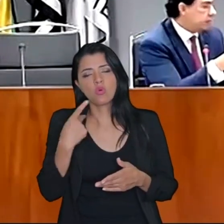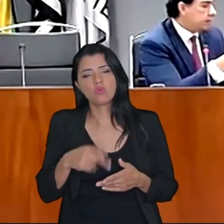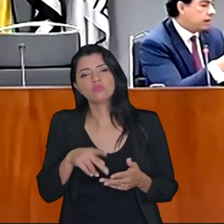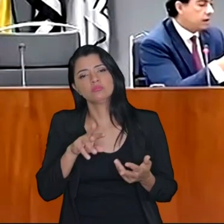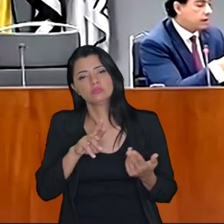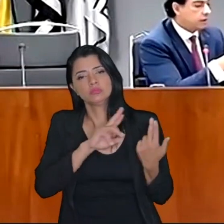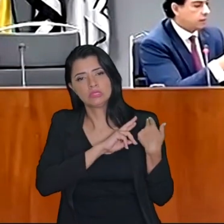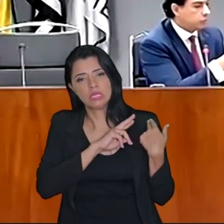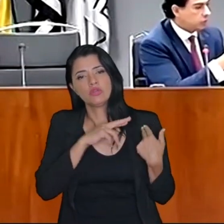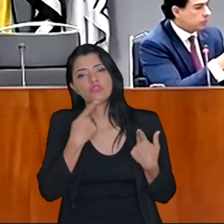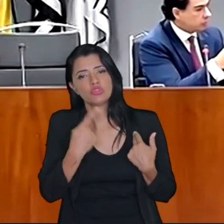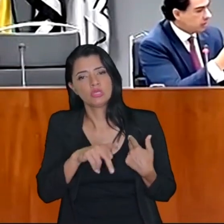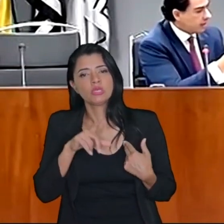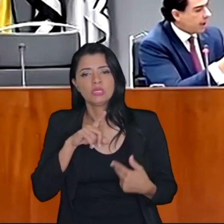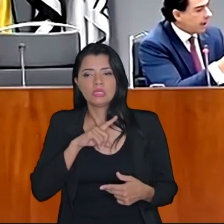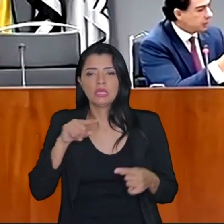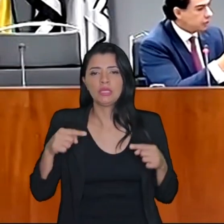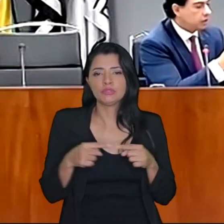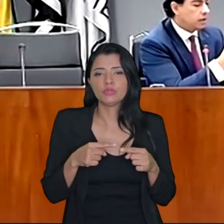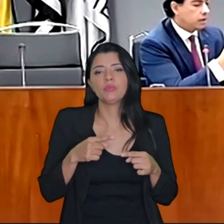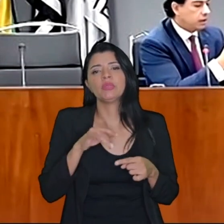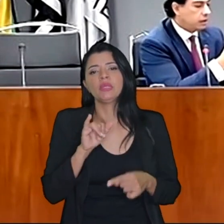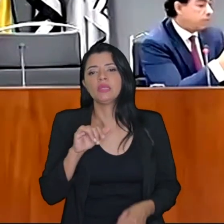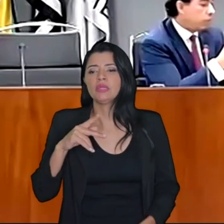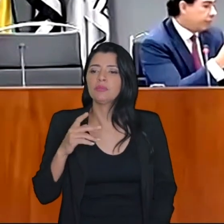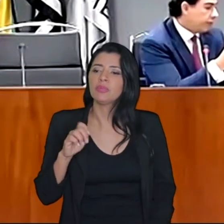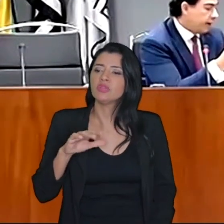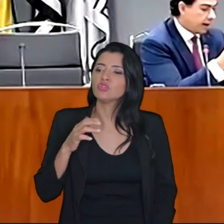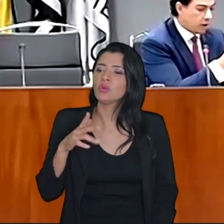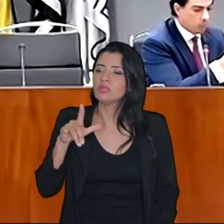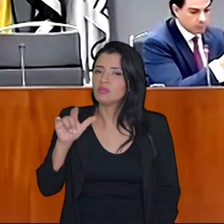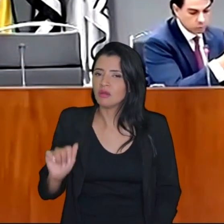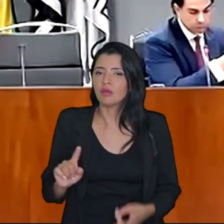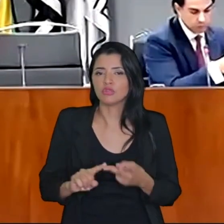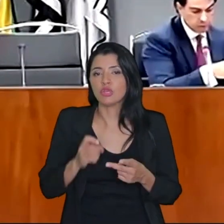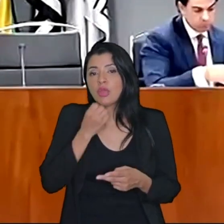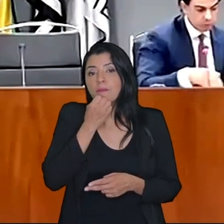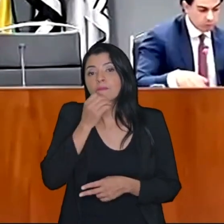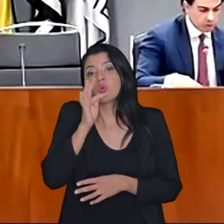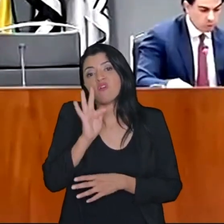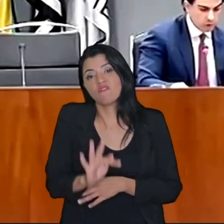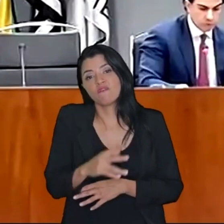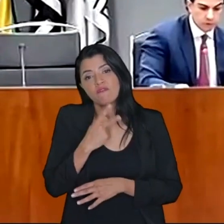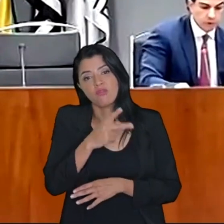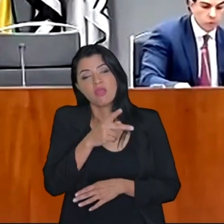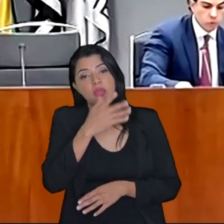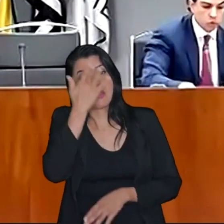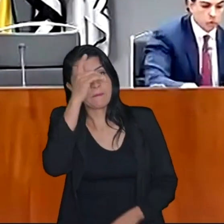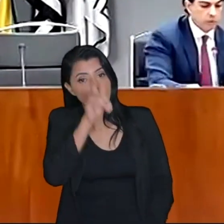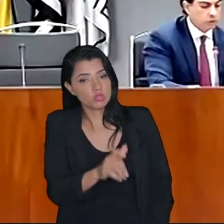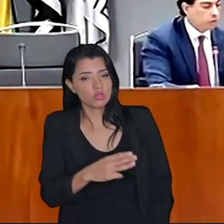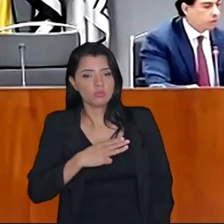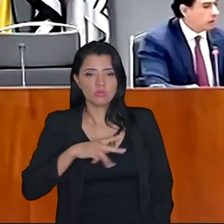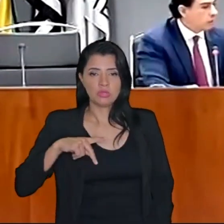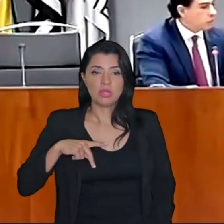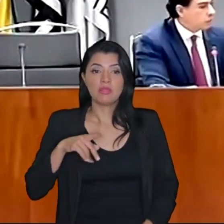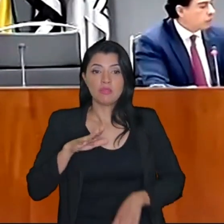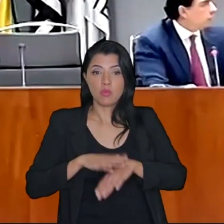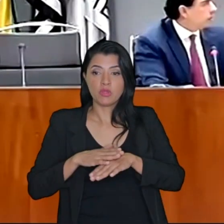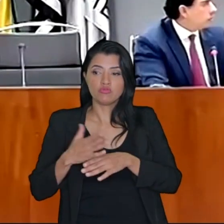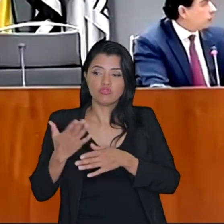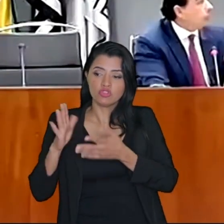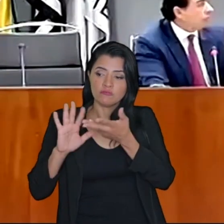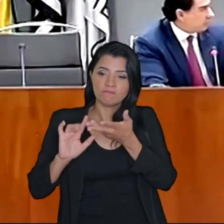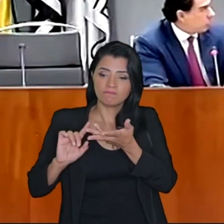que incidem em termos de impessoalidade e de boa-fé ao membro do Ministério Público na hora de ofertar o conjunto probatório que ele